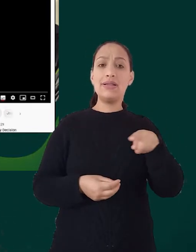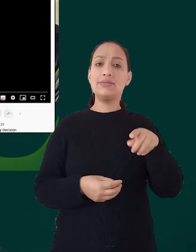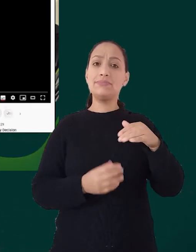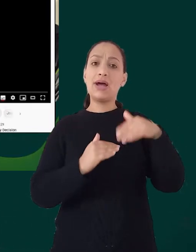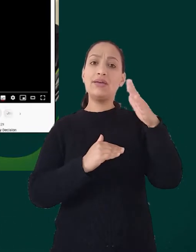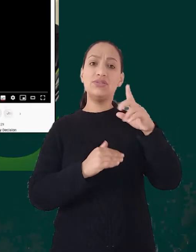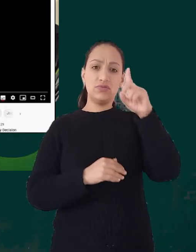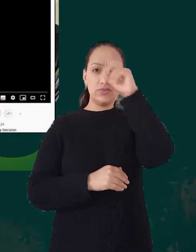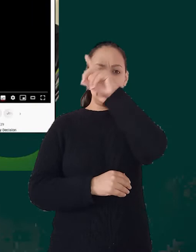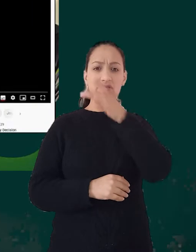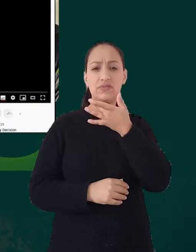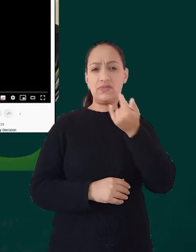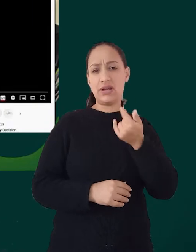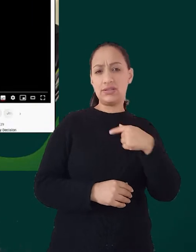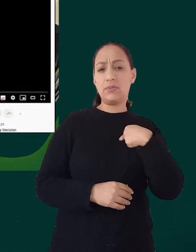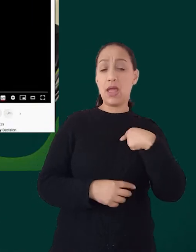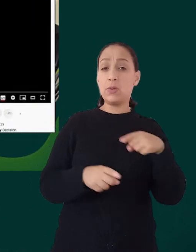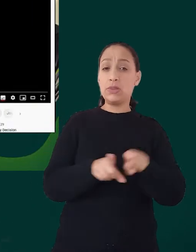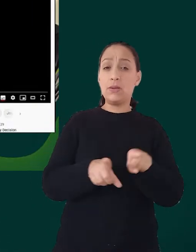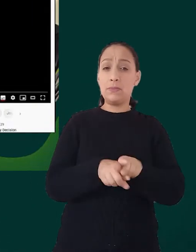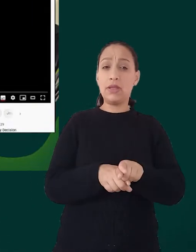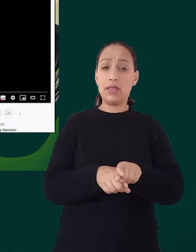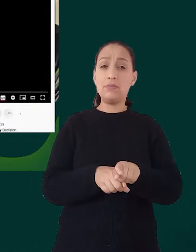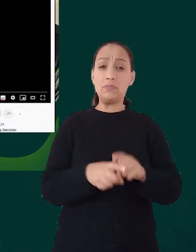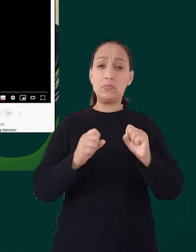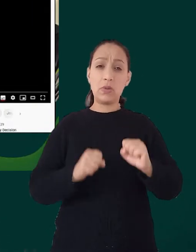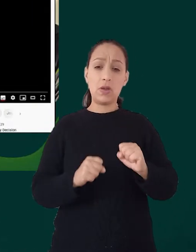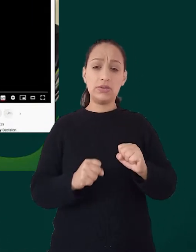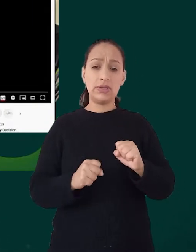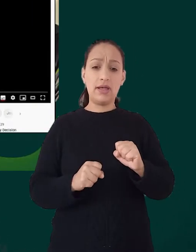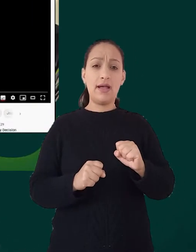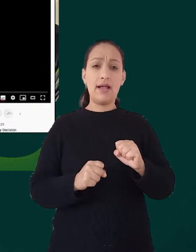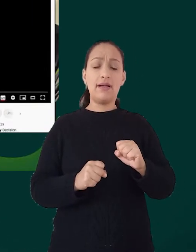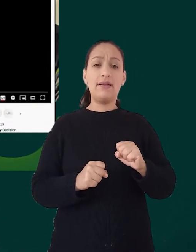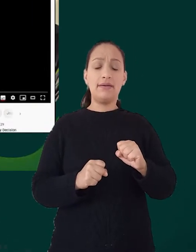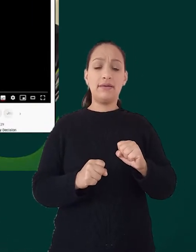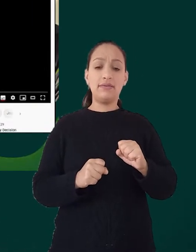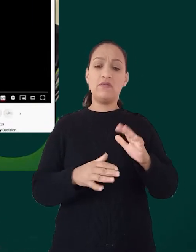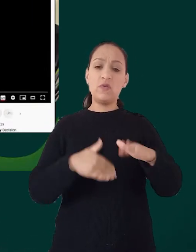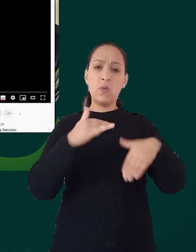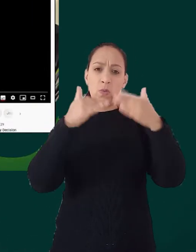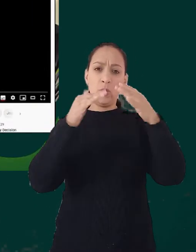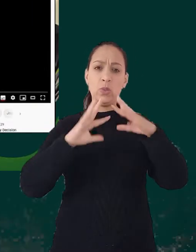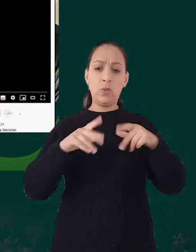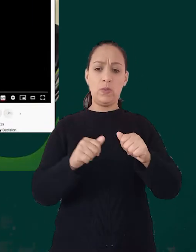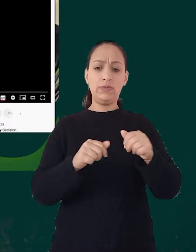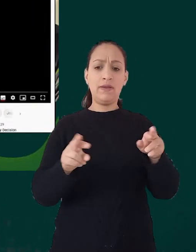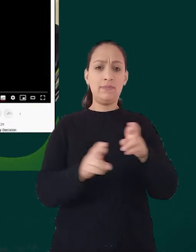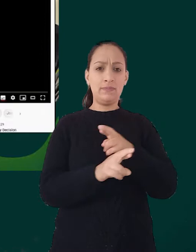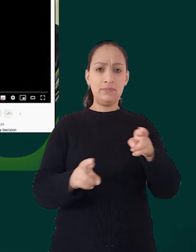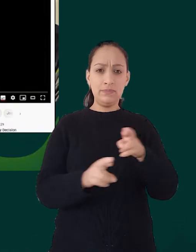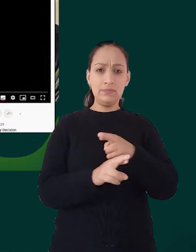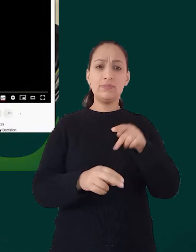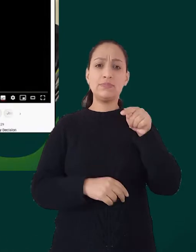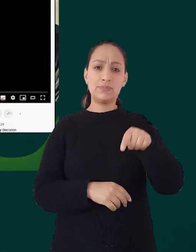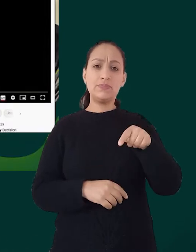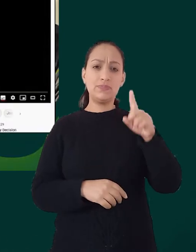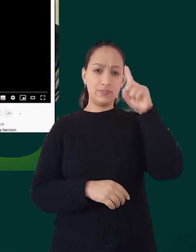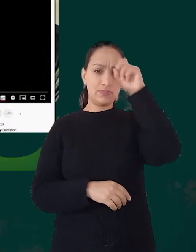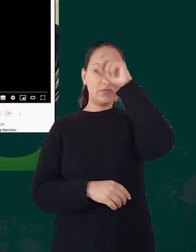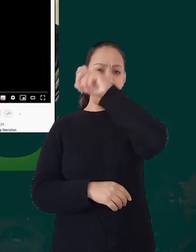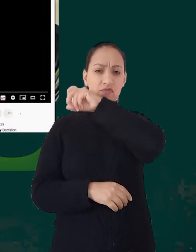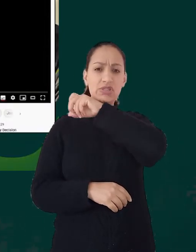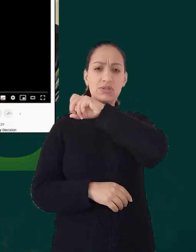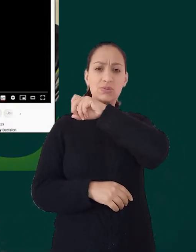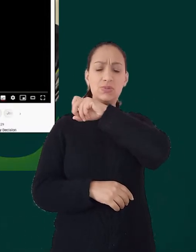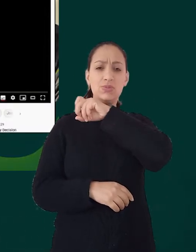mais fáceis, para que eu possa também o jogador evoluir. Toda essa relação ela é bem difícil de se colocar, tá,